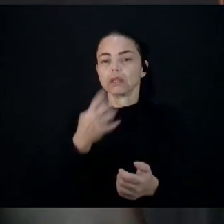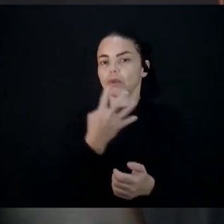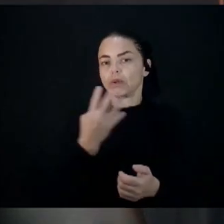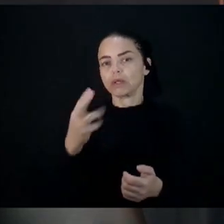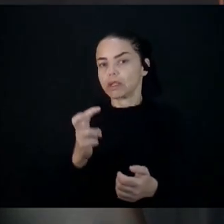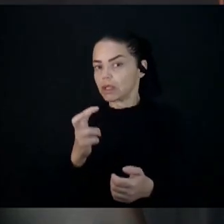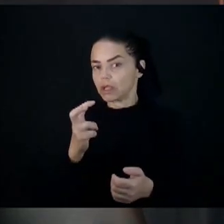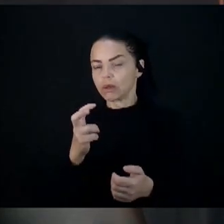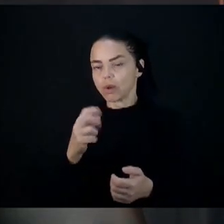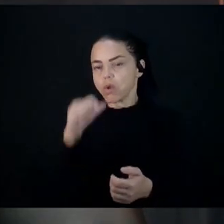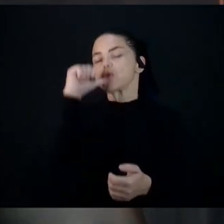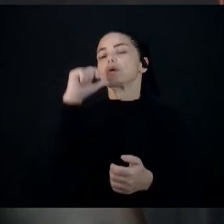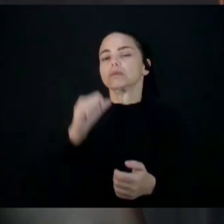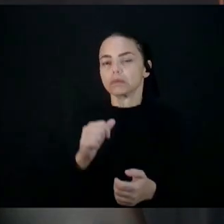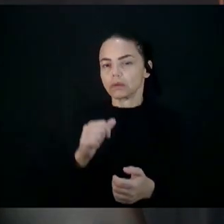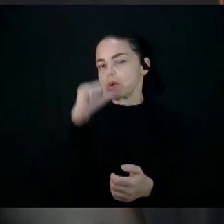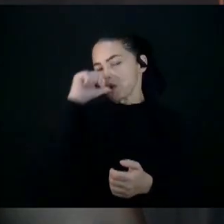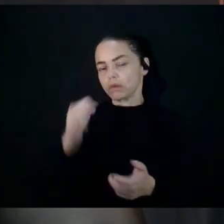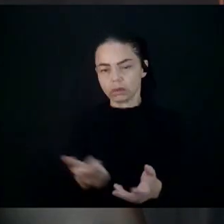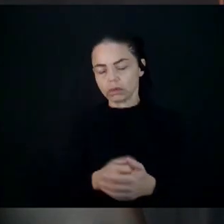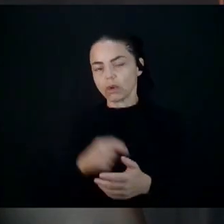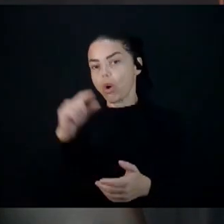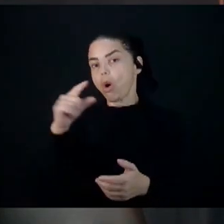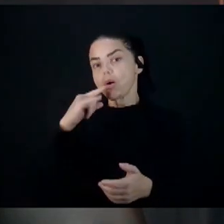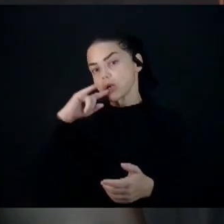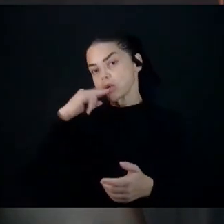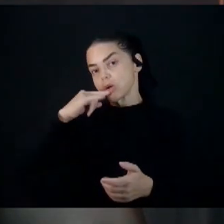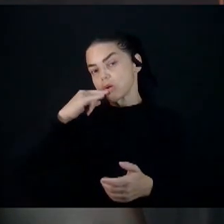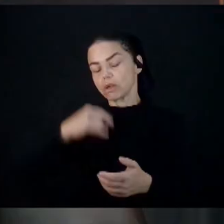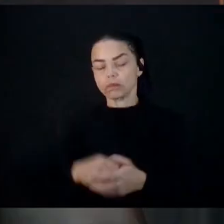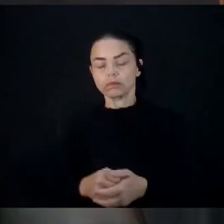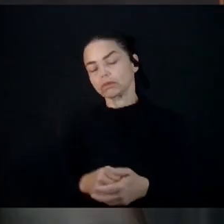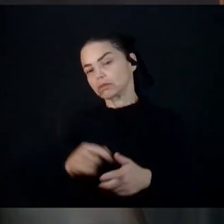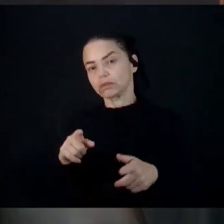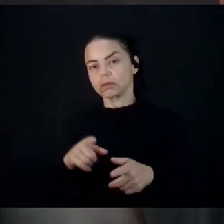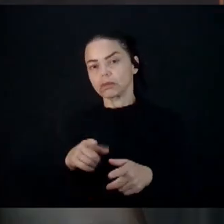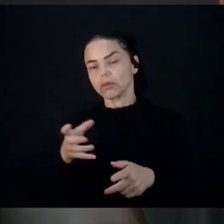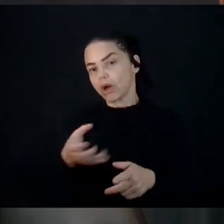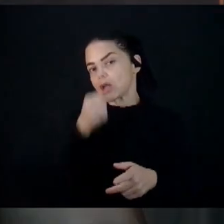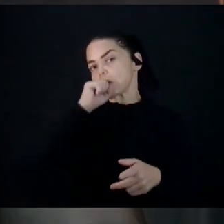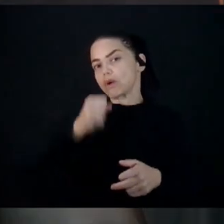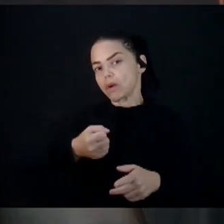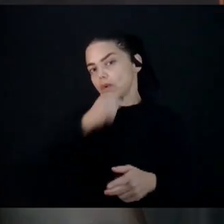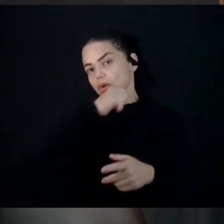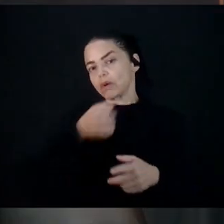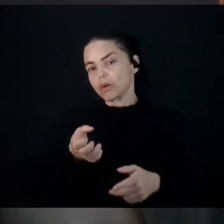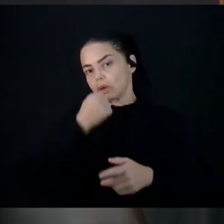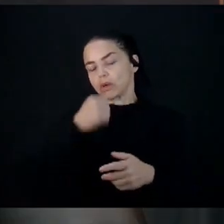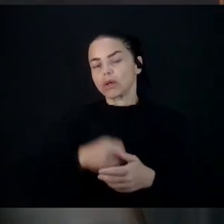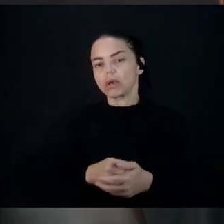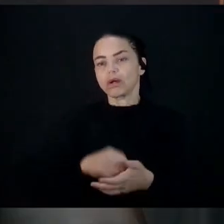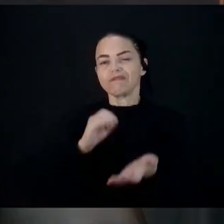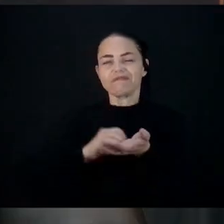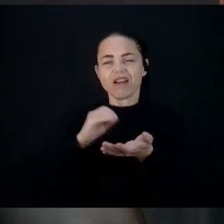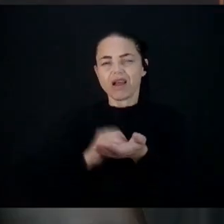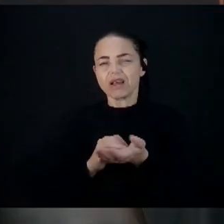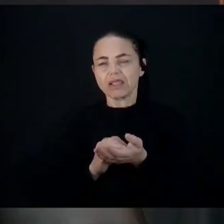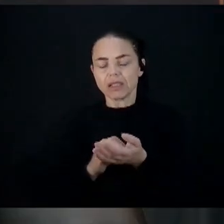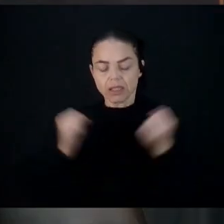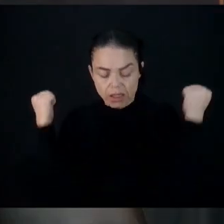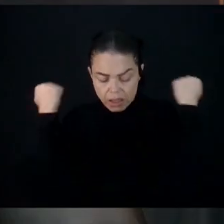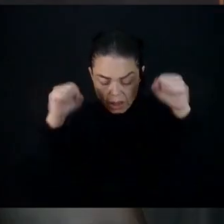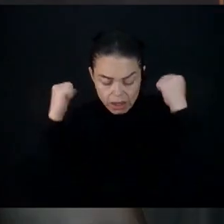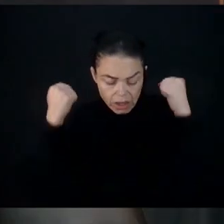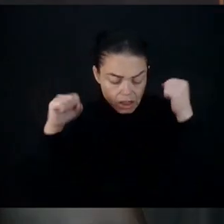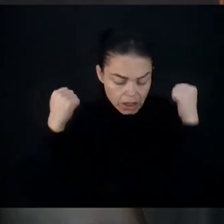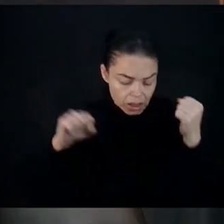doses e não ficam bêbadas mesmo. E a outra questão é a abstinência. Aquela pessoa que quando ela fica sem beber, ela fica irritada, ela fica ansiosa, ela